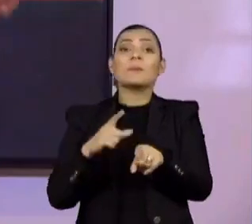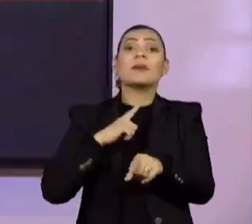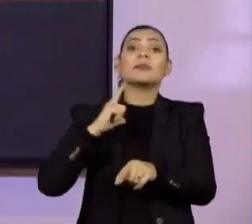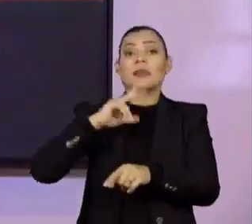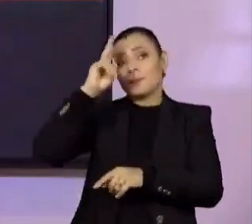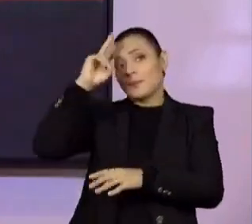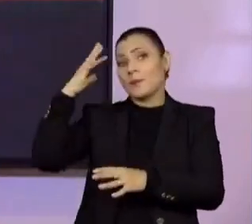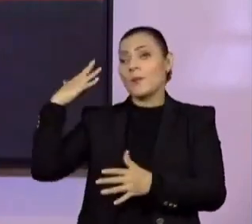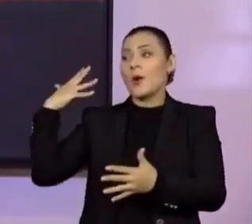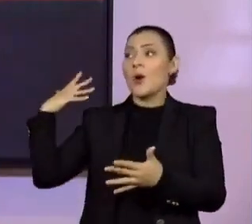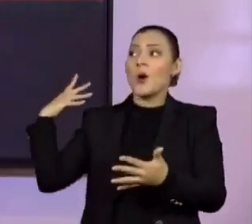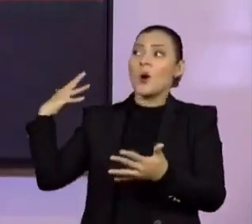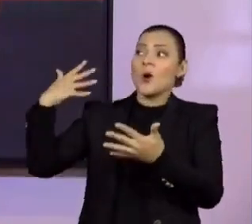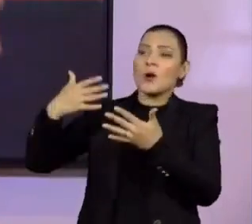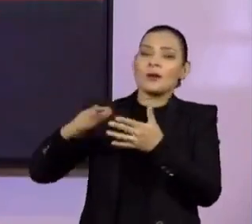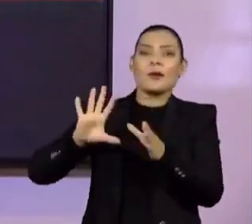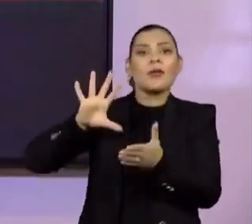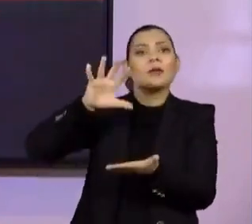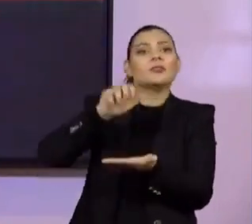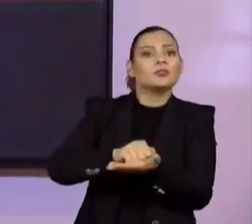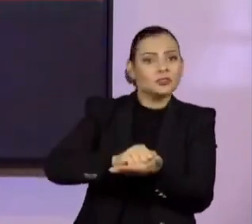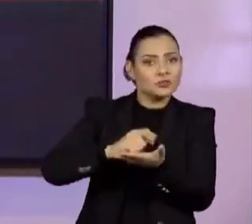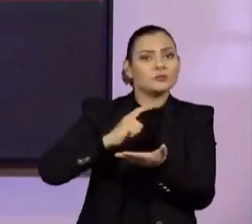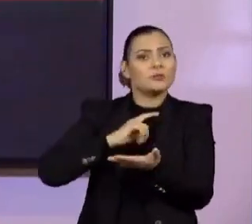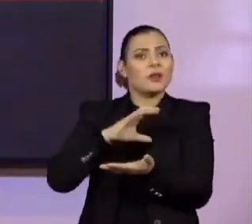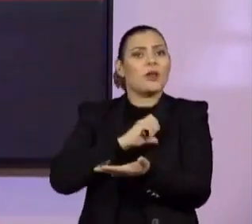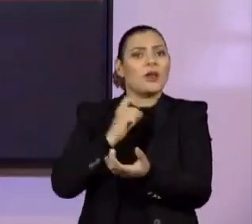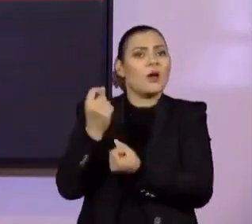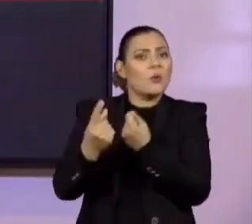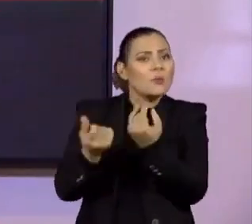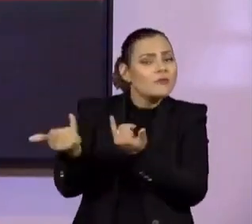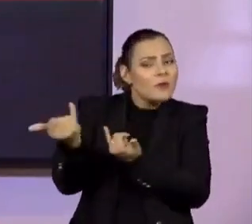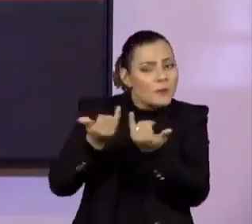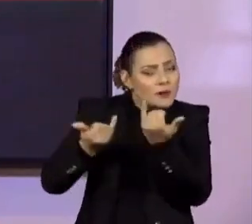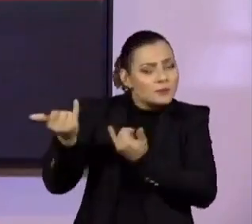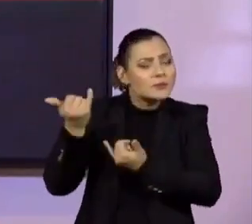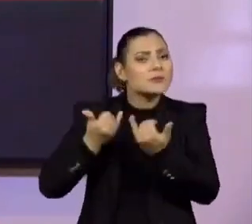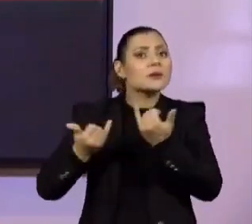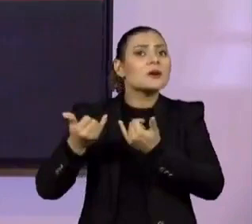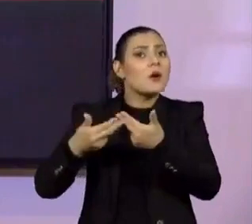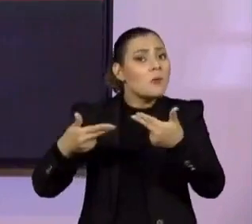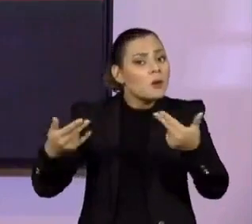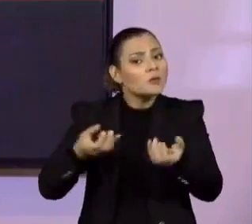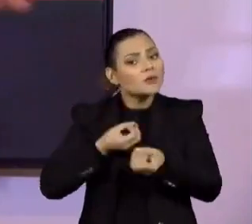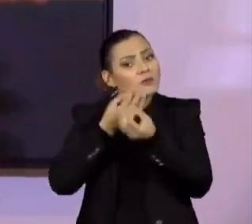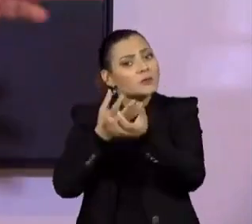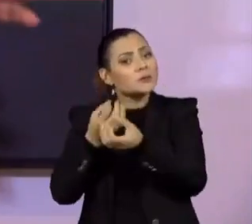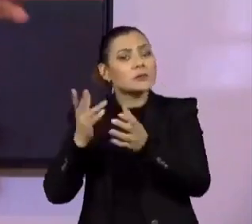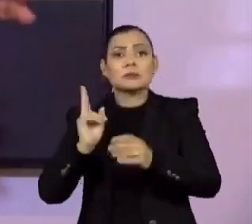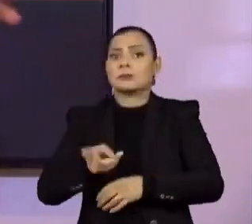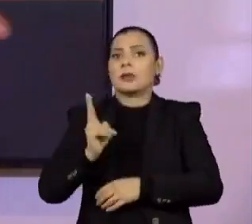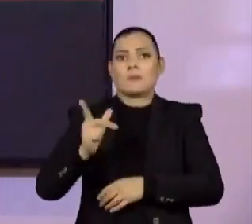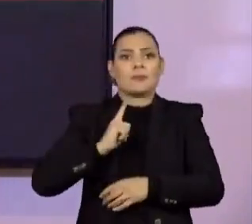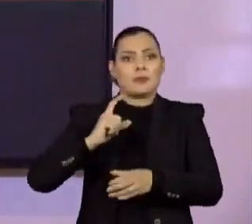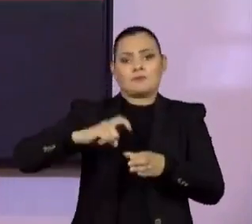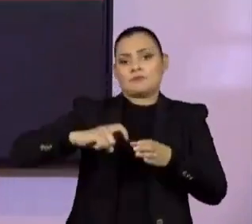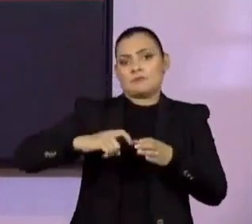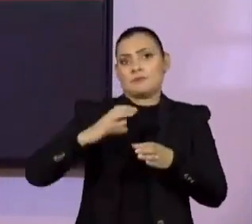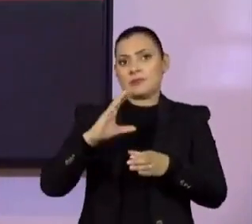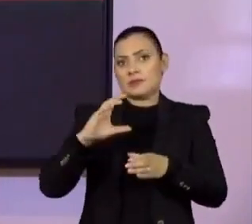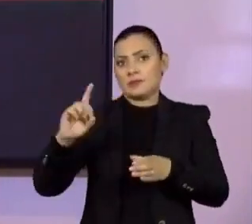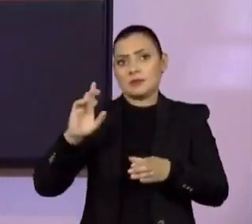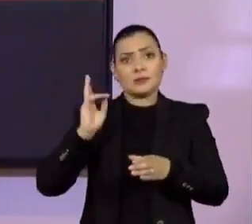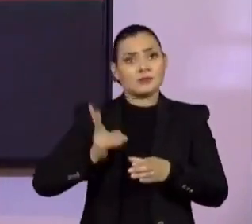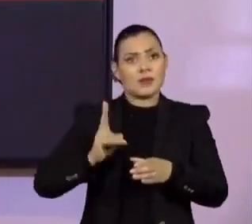da memória, uma coisa do registro, uma informação, uma coisa informativa, sempre tem nos discos.